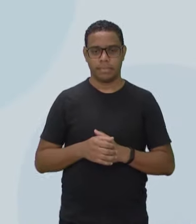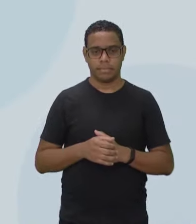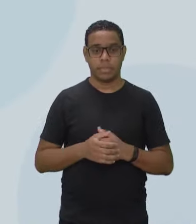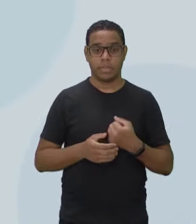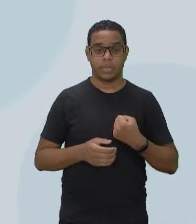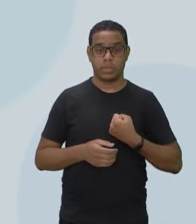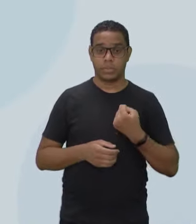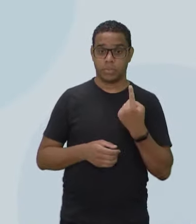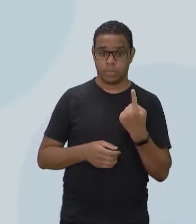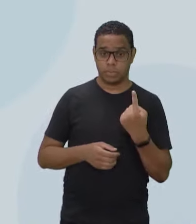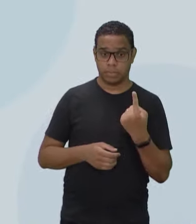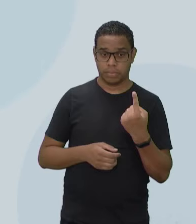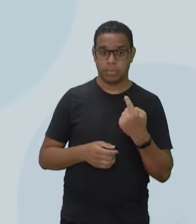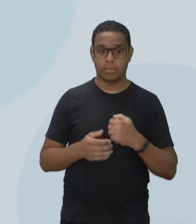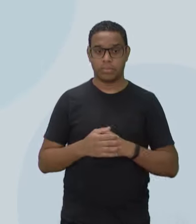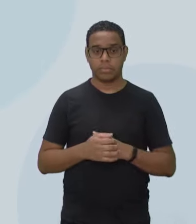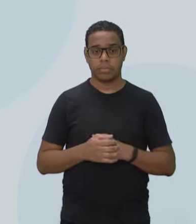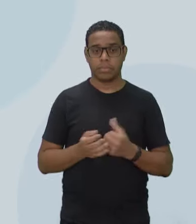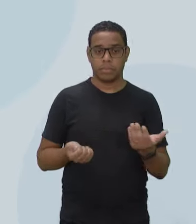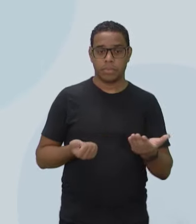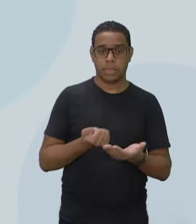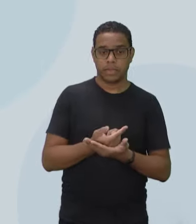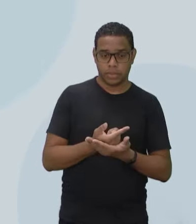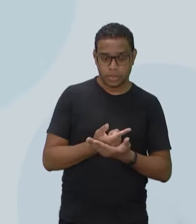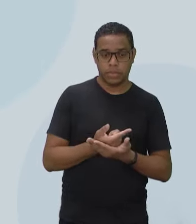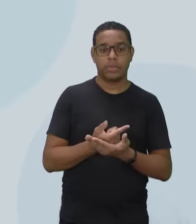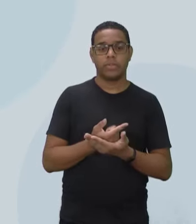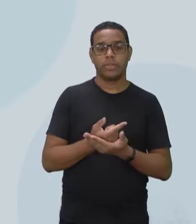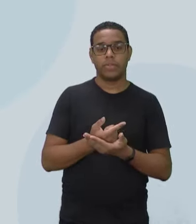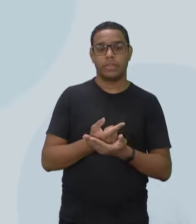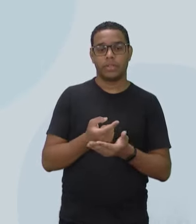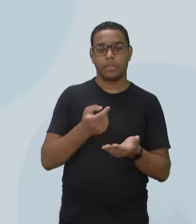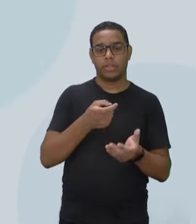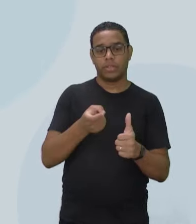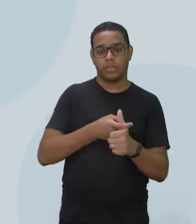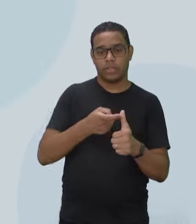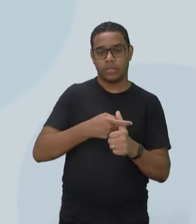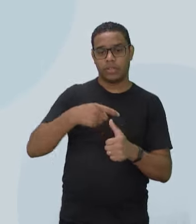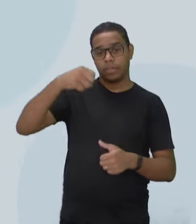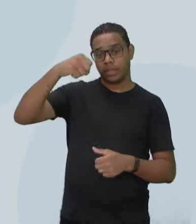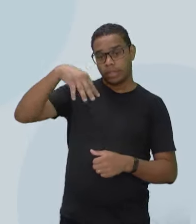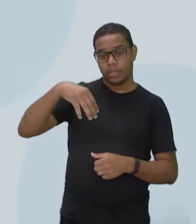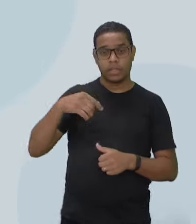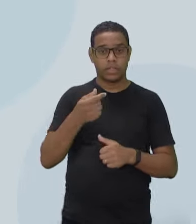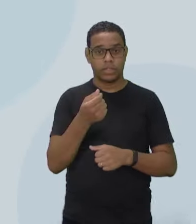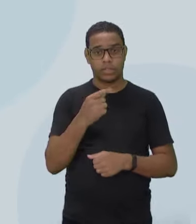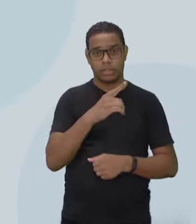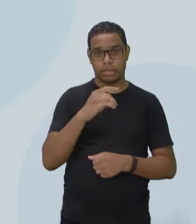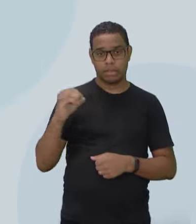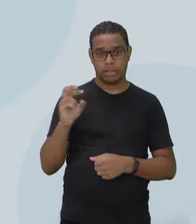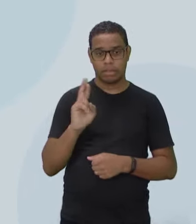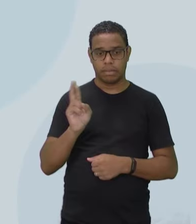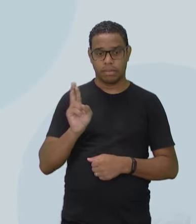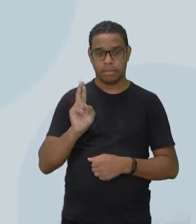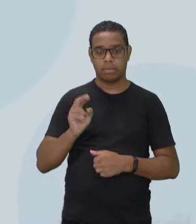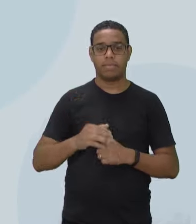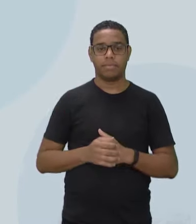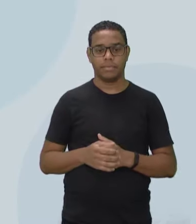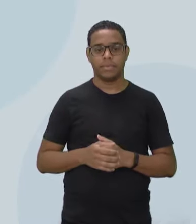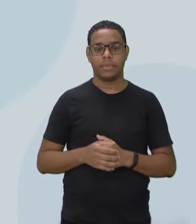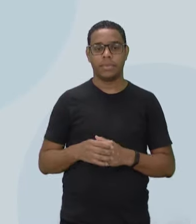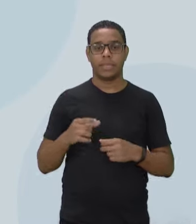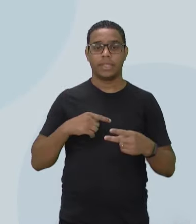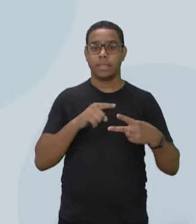carta 1, estava escrito assim, pagar uma conta de energia no valor de R$100. Tinha